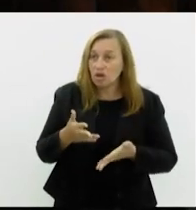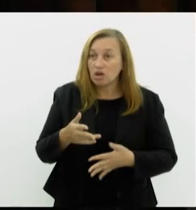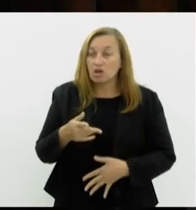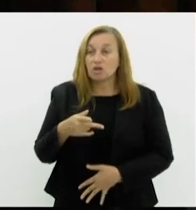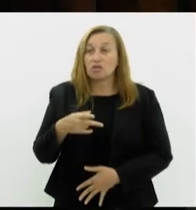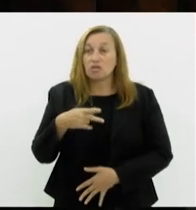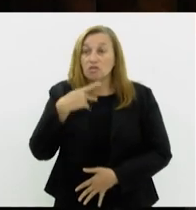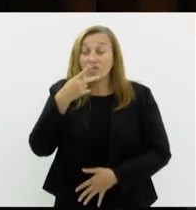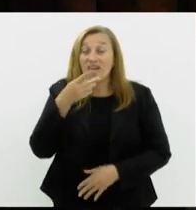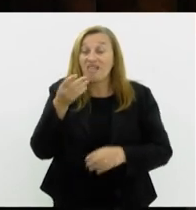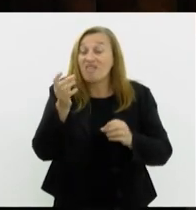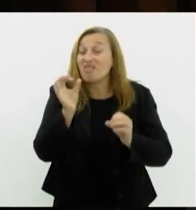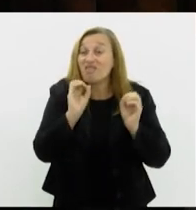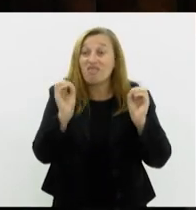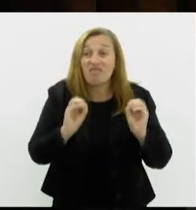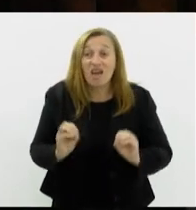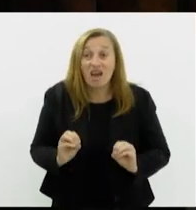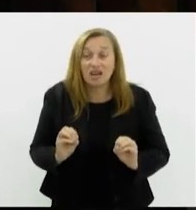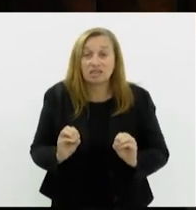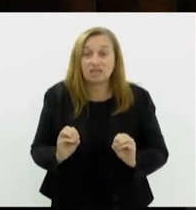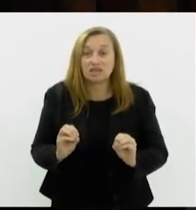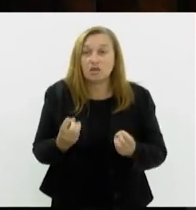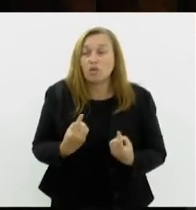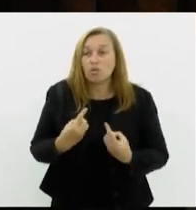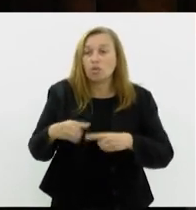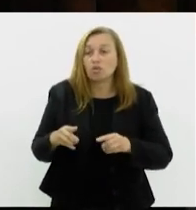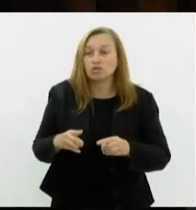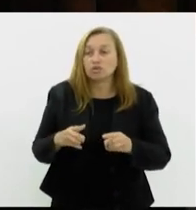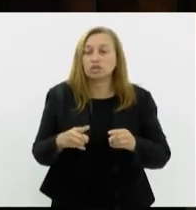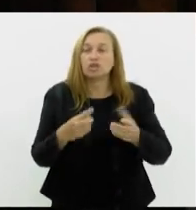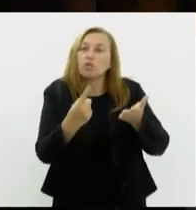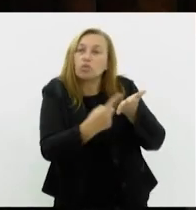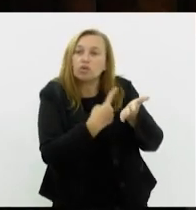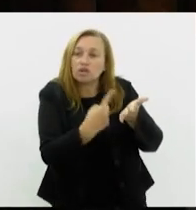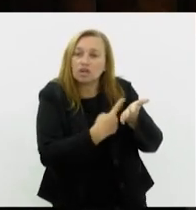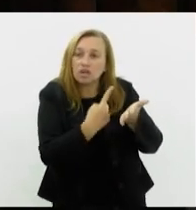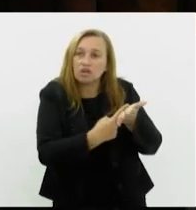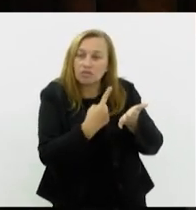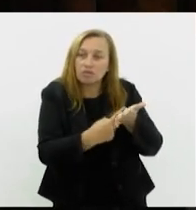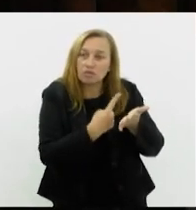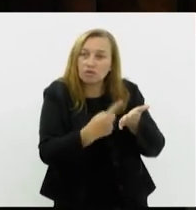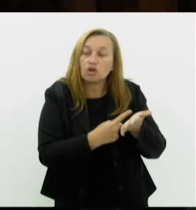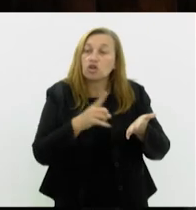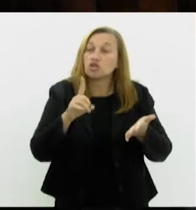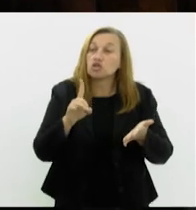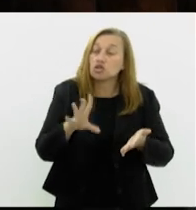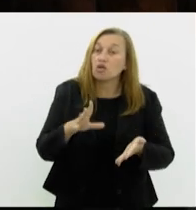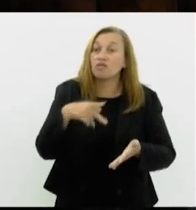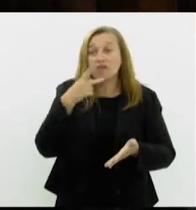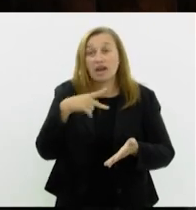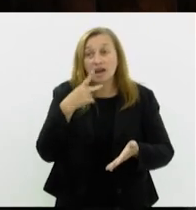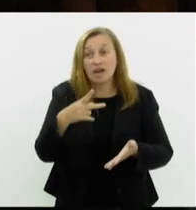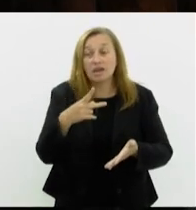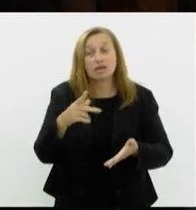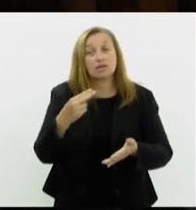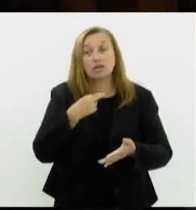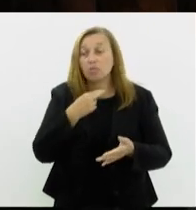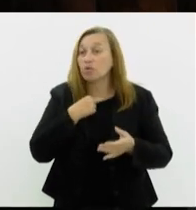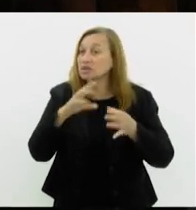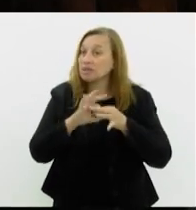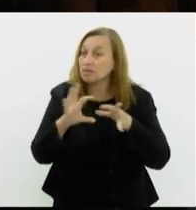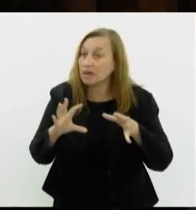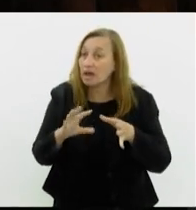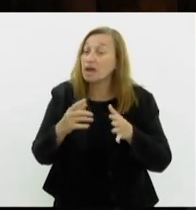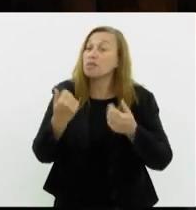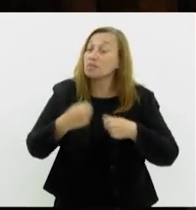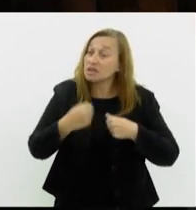manifestei uma posição de mérito sobre a obra. Só falei que não pode ser deliberado sem que se leia. E destaque-se, essa é uma obra